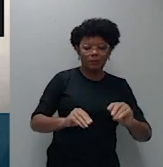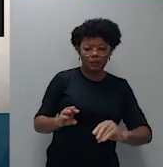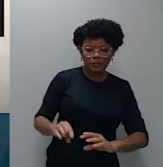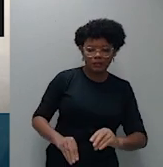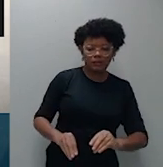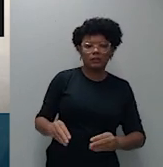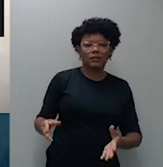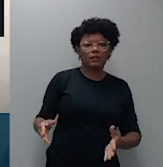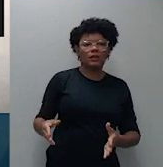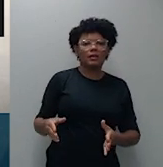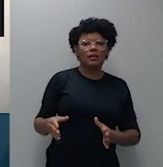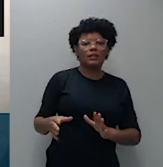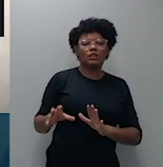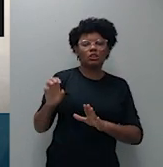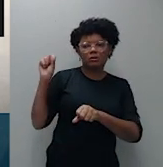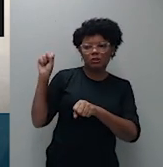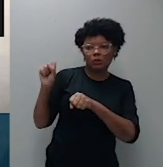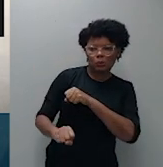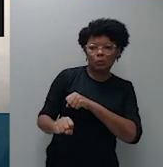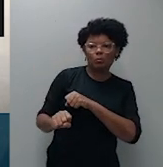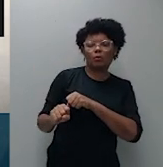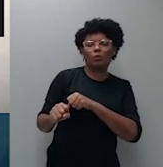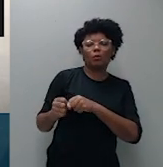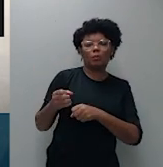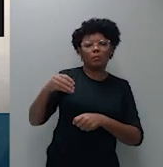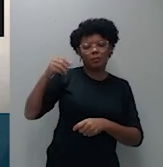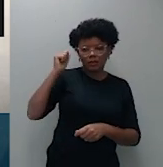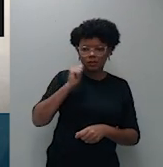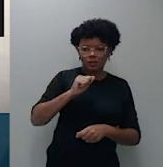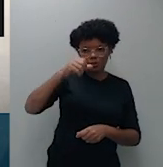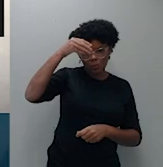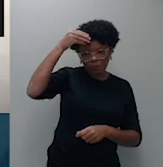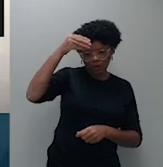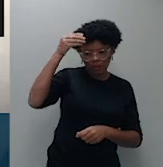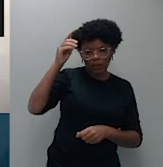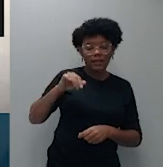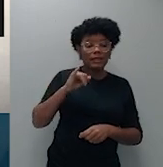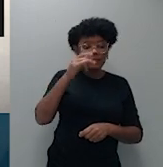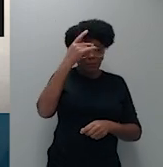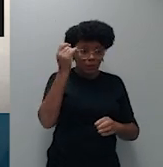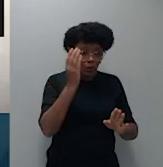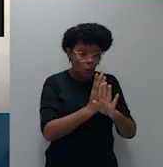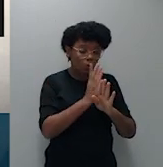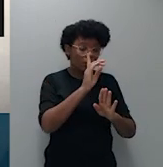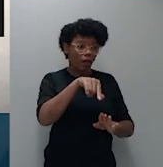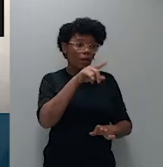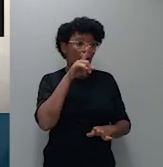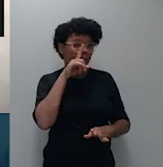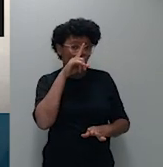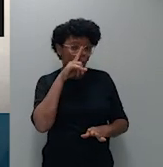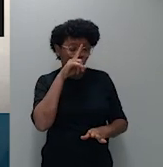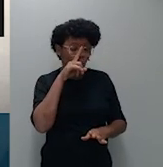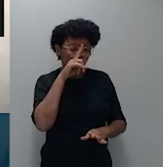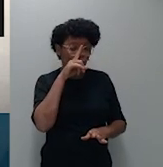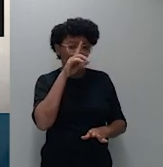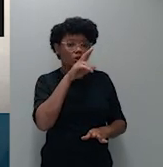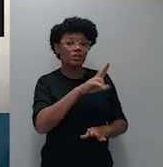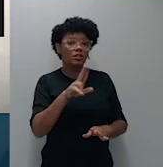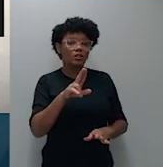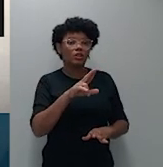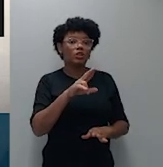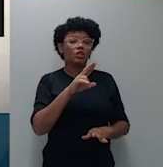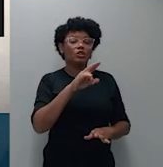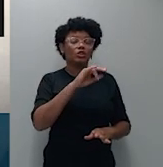pedofilo estuprou a própria sobrinha se alguém over denuncie ele é perigoso Seu nome é